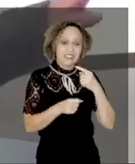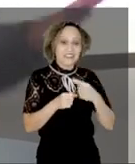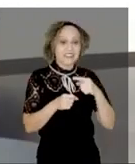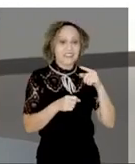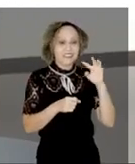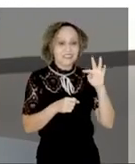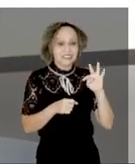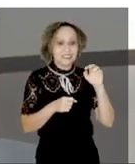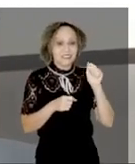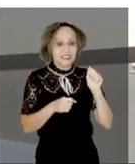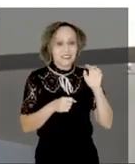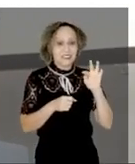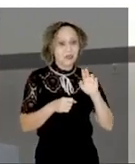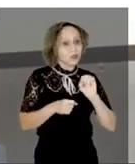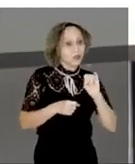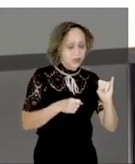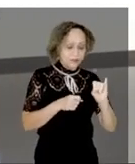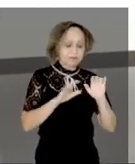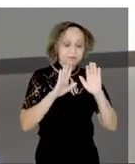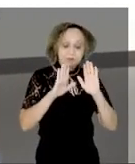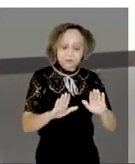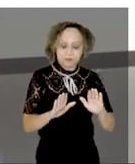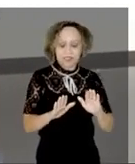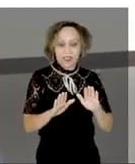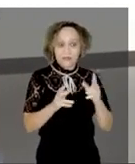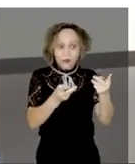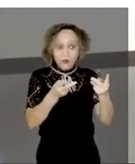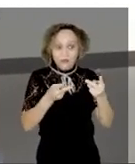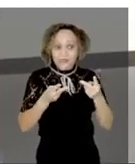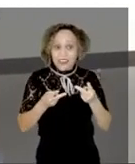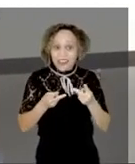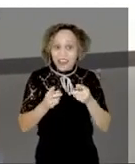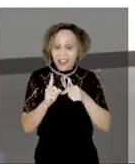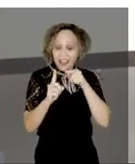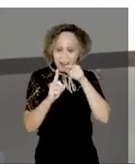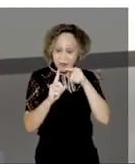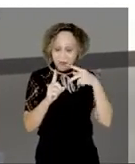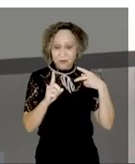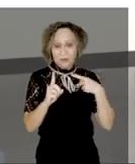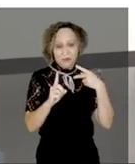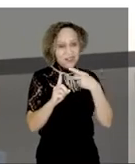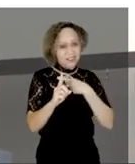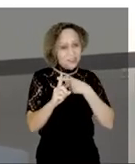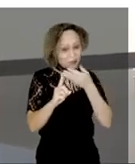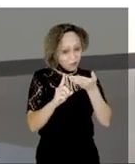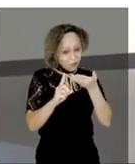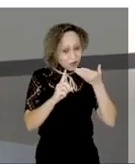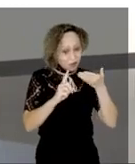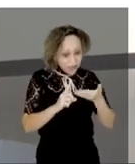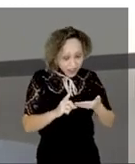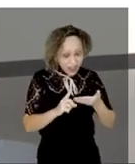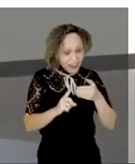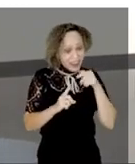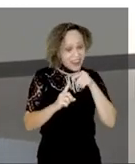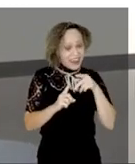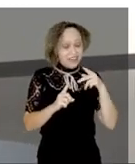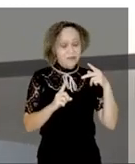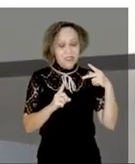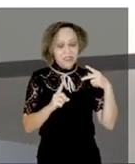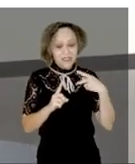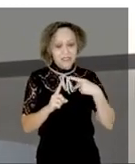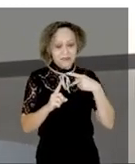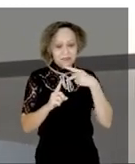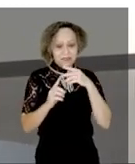filme umas 3 vezes já, é emocionante o papel que o pastor Henrique